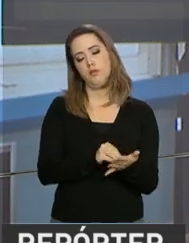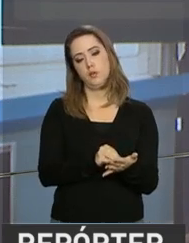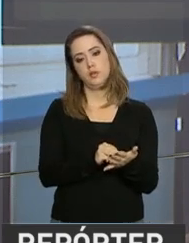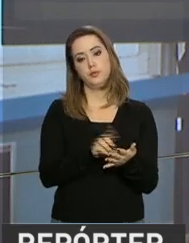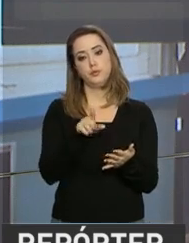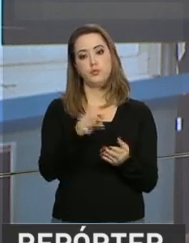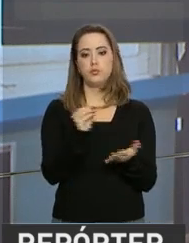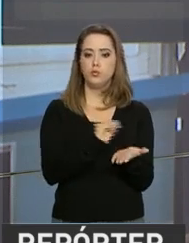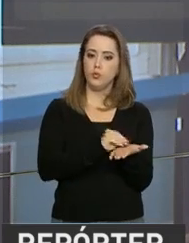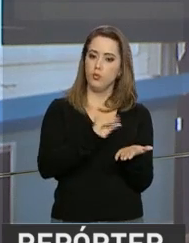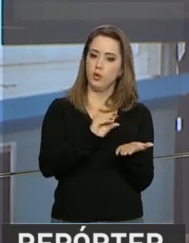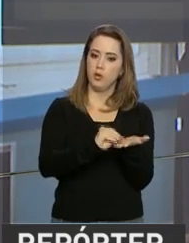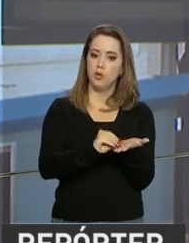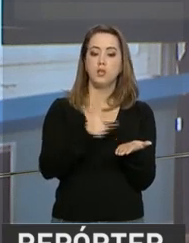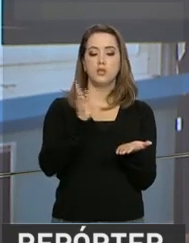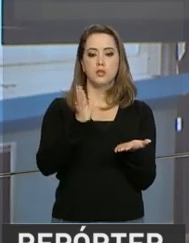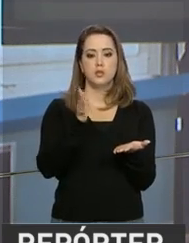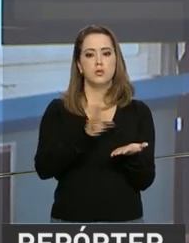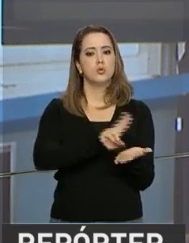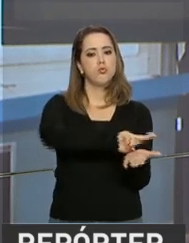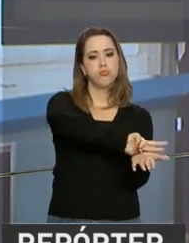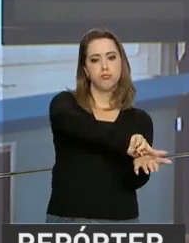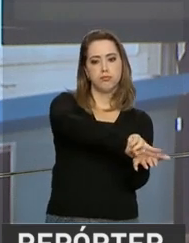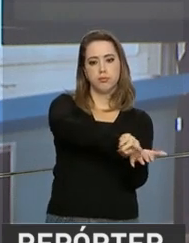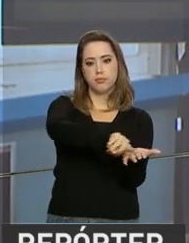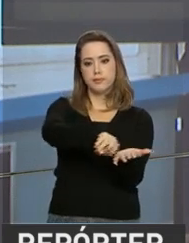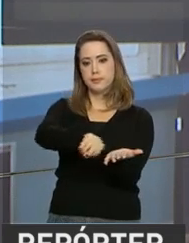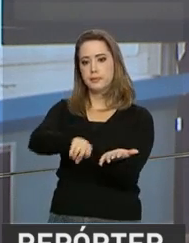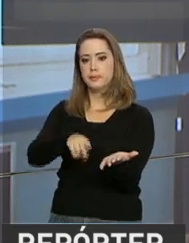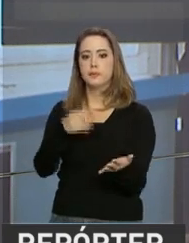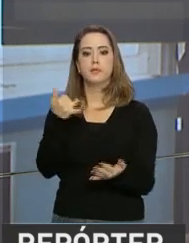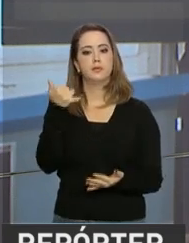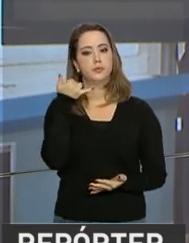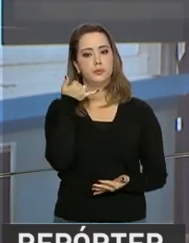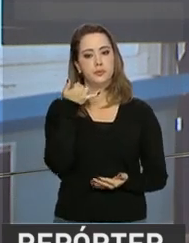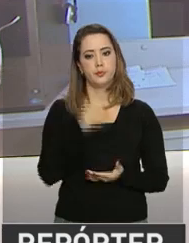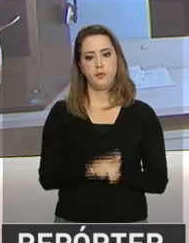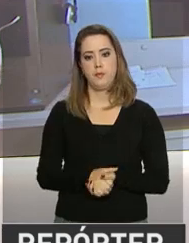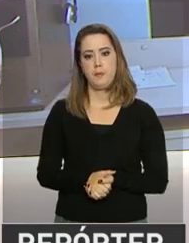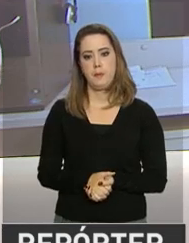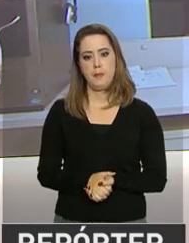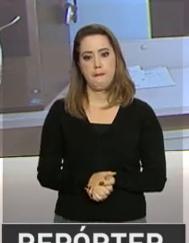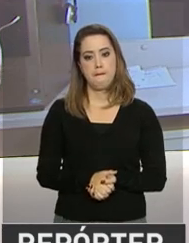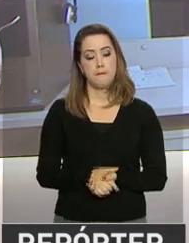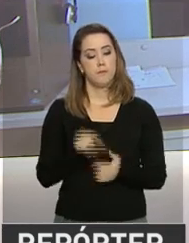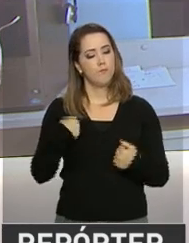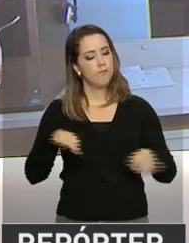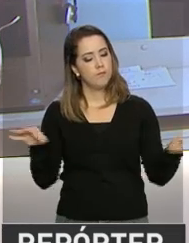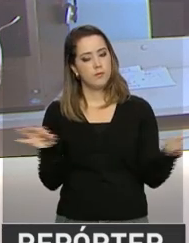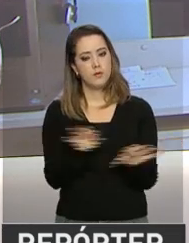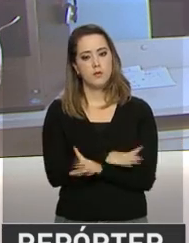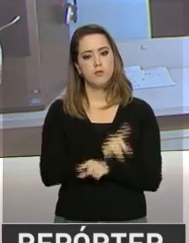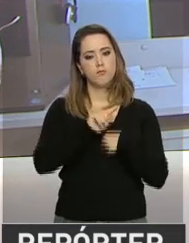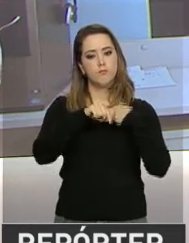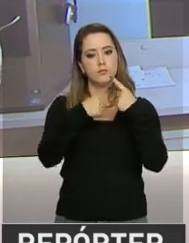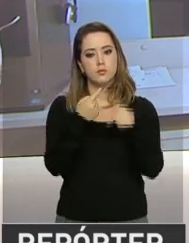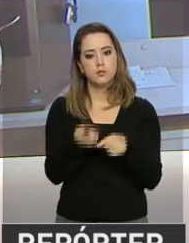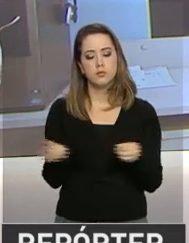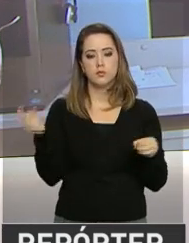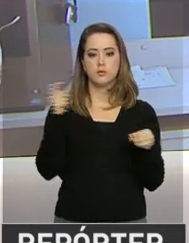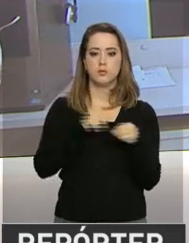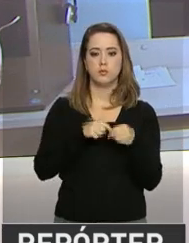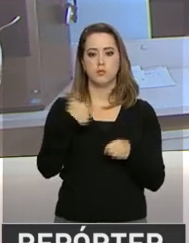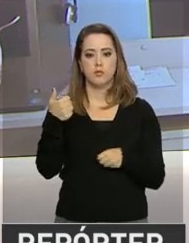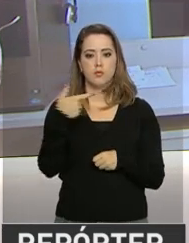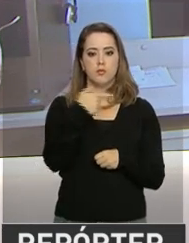aplicativo está disponível nas plataformas Android e os e Windows Phone nós ficamos por aqui Voltamos ao